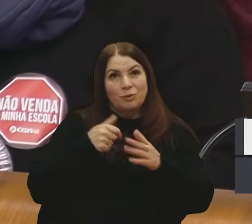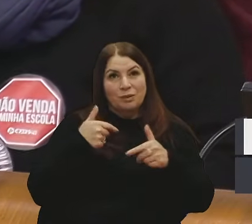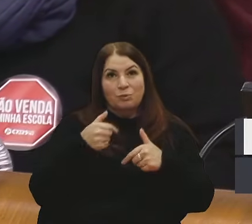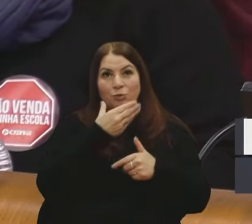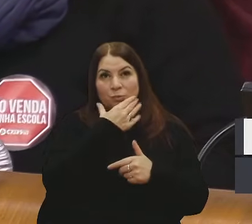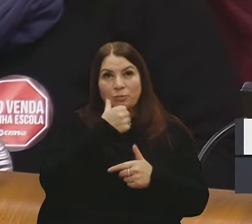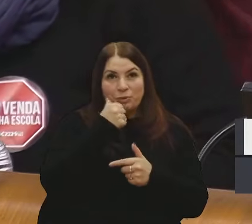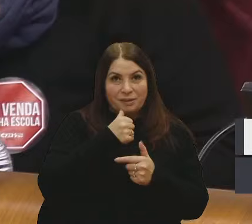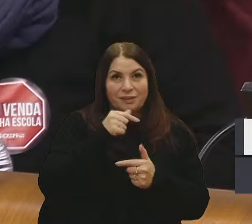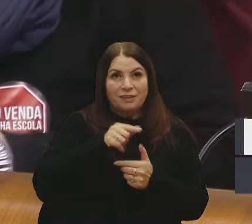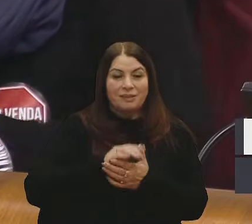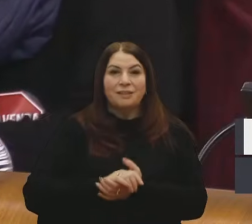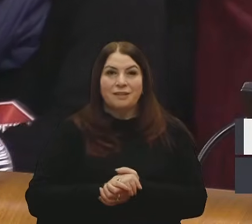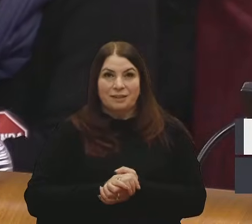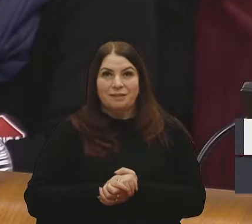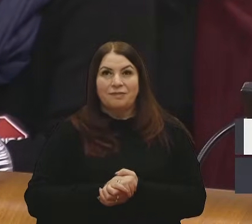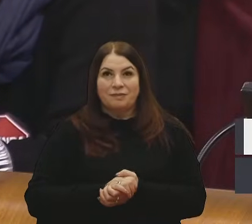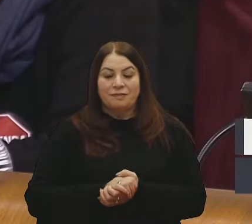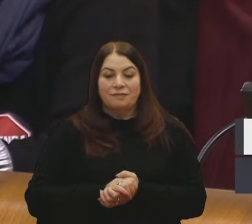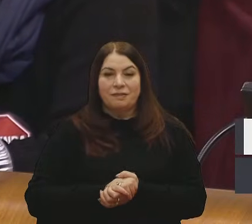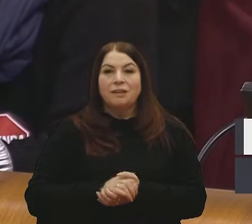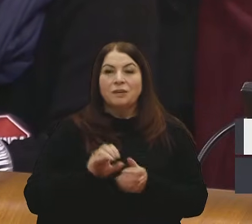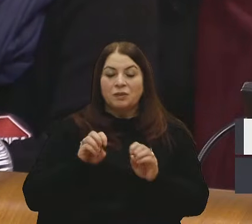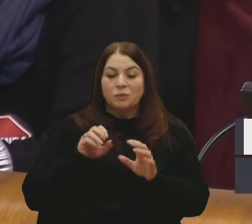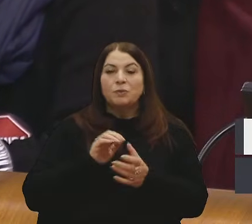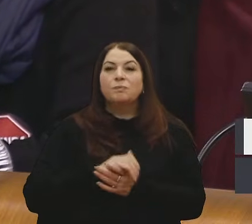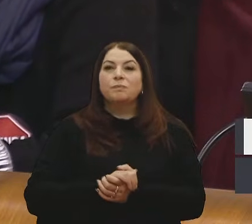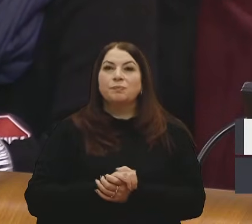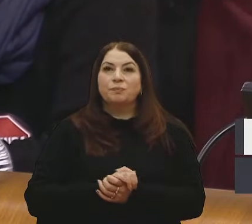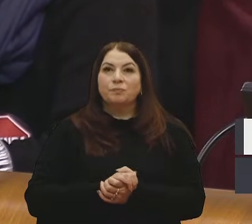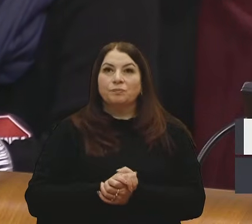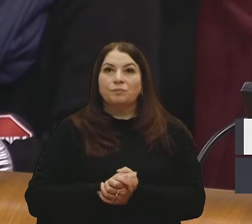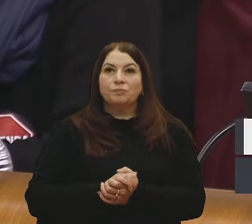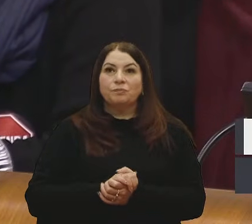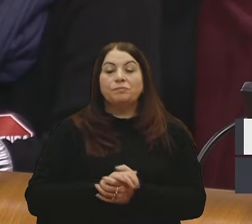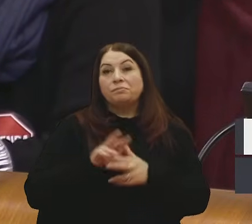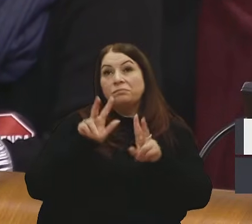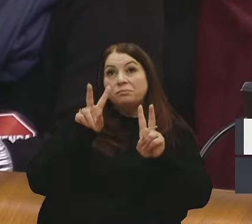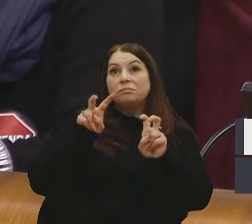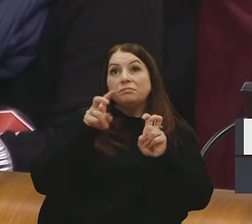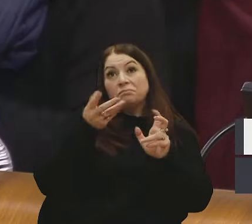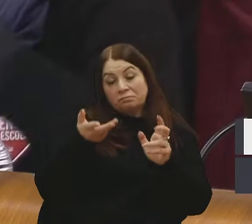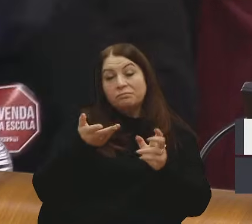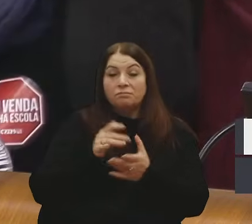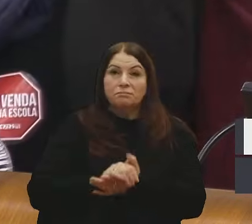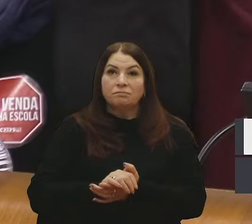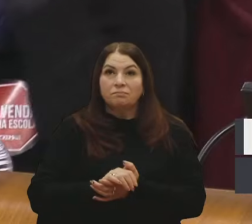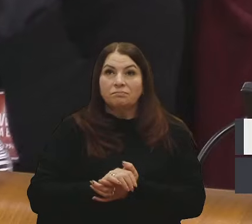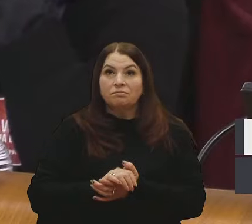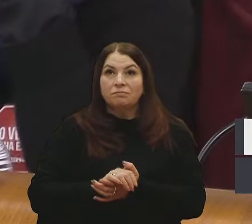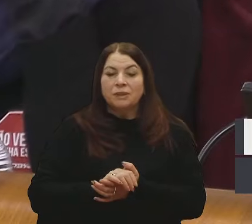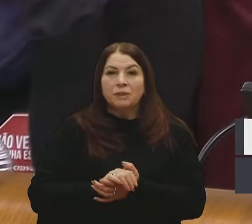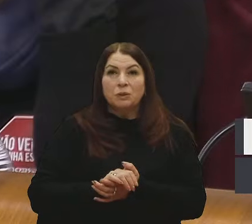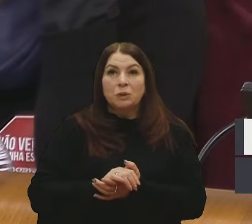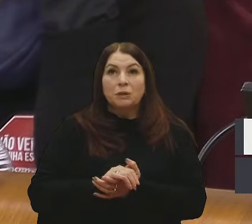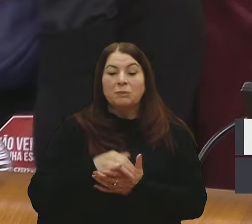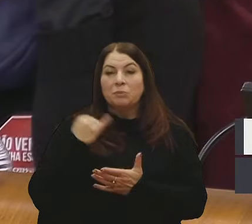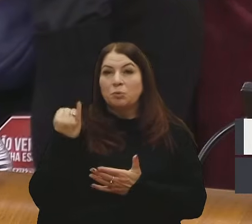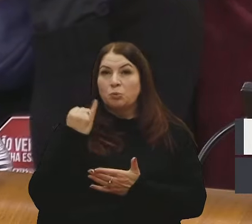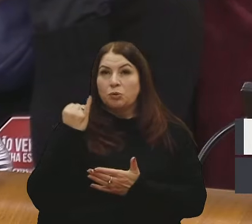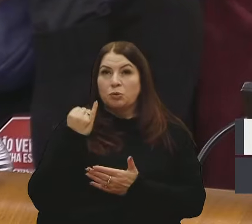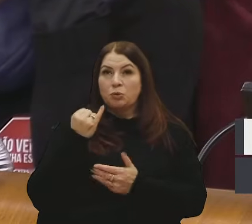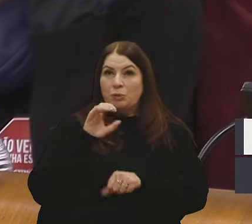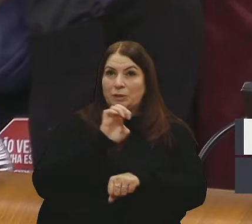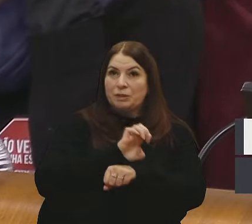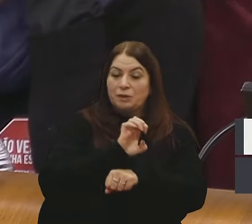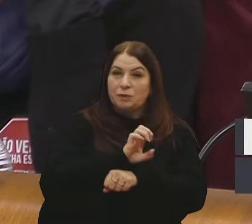e das trabalhadoras da educação. É um tema que tem ganhado bastante repercussão no estado do